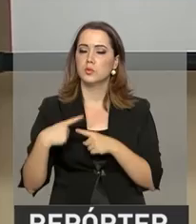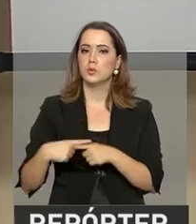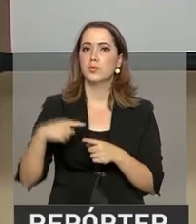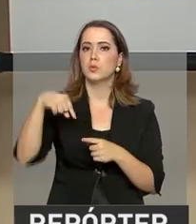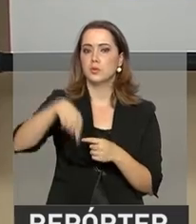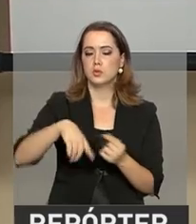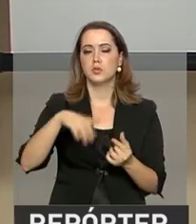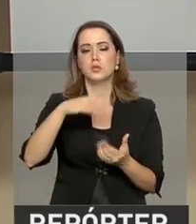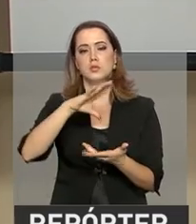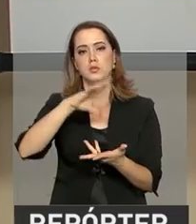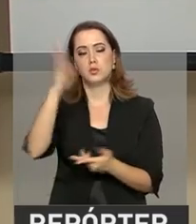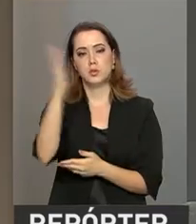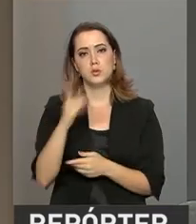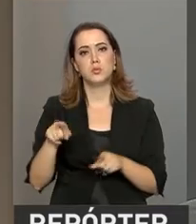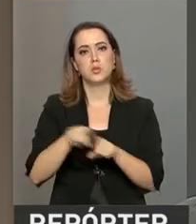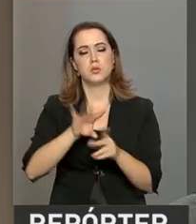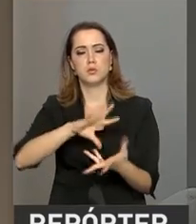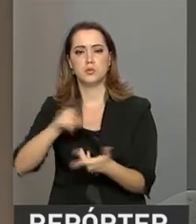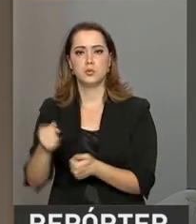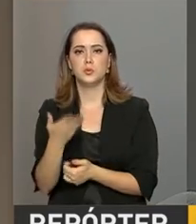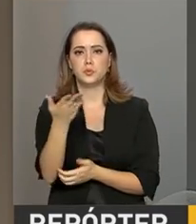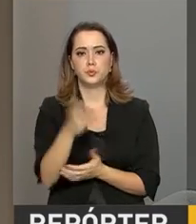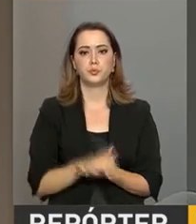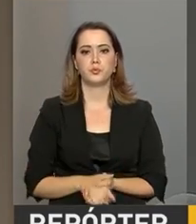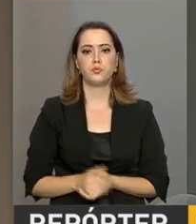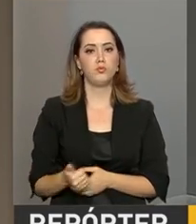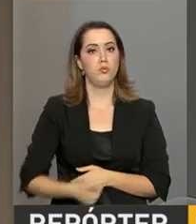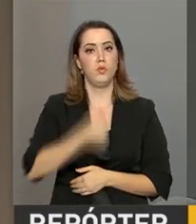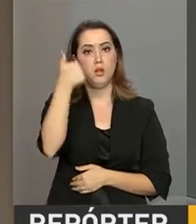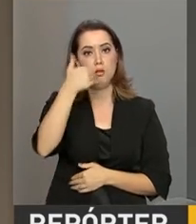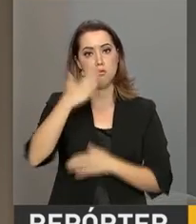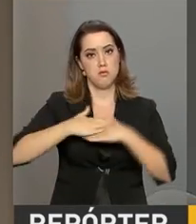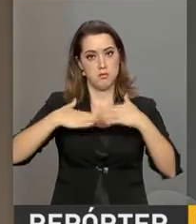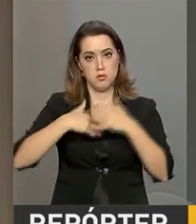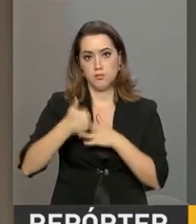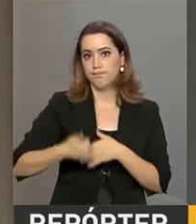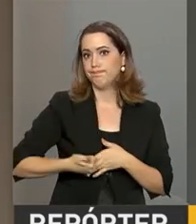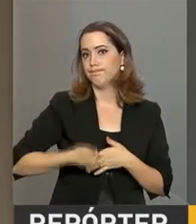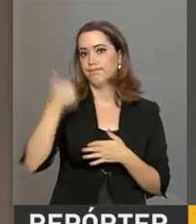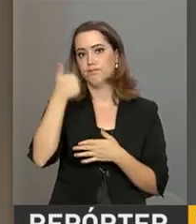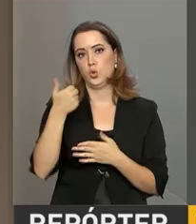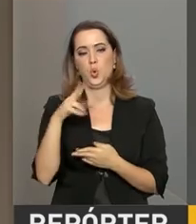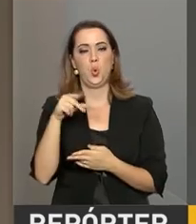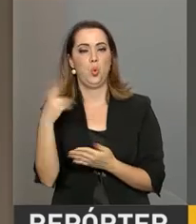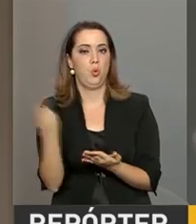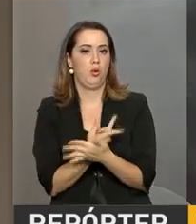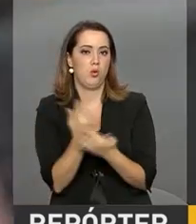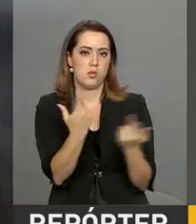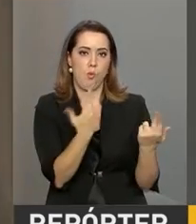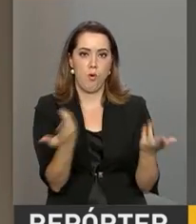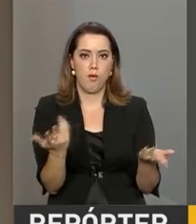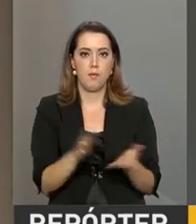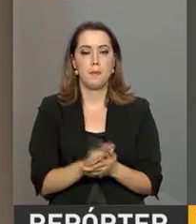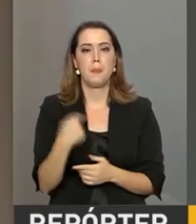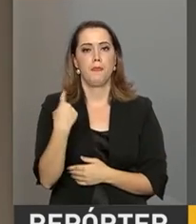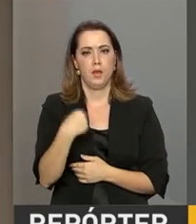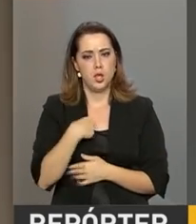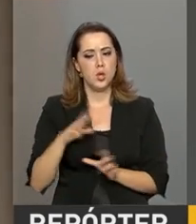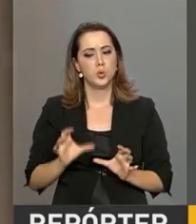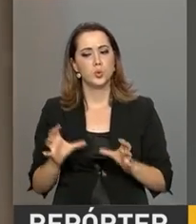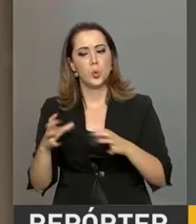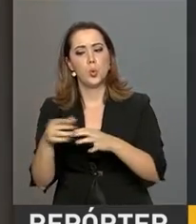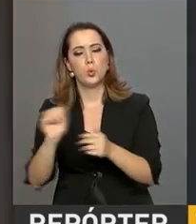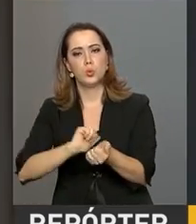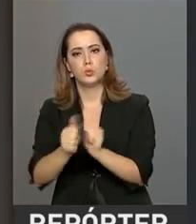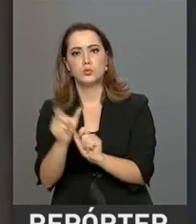mudou a vida de muitas pessoas e possibilita uma profissionalização que a gente nunca teve antes então eu os meus companheiros de equipe quase toda a nossa seleção